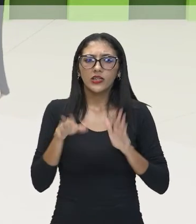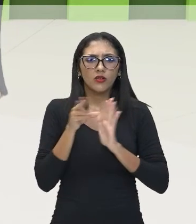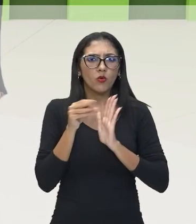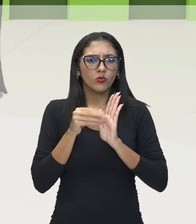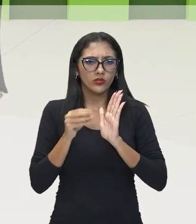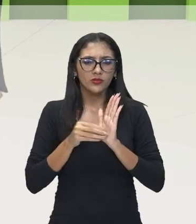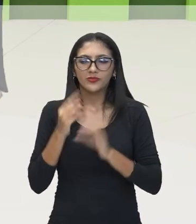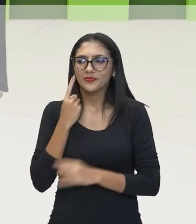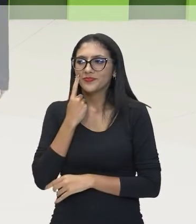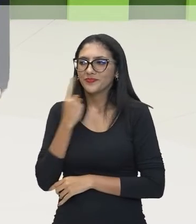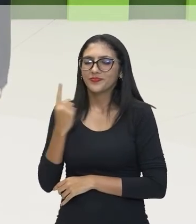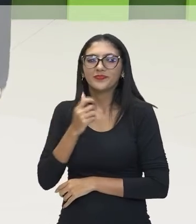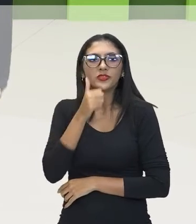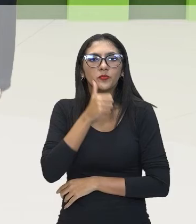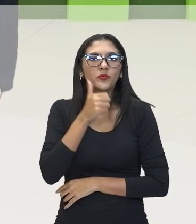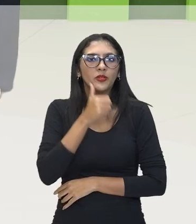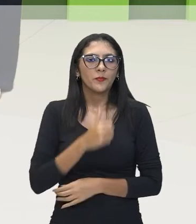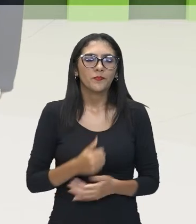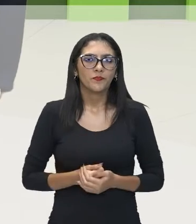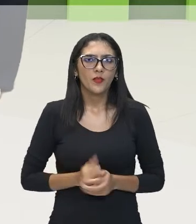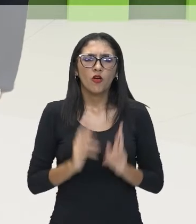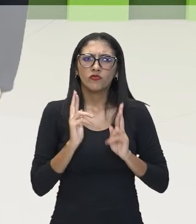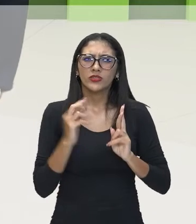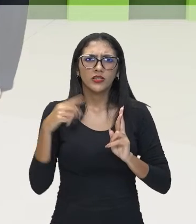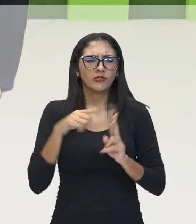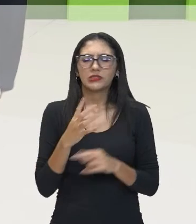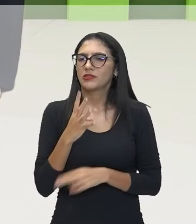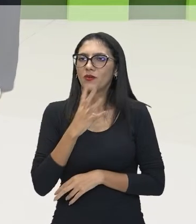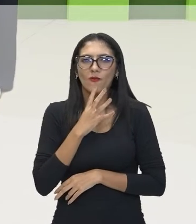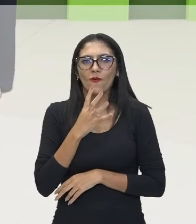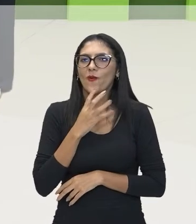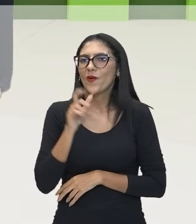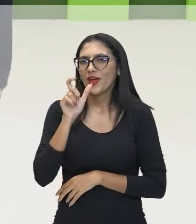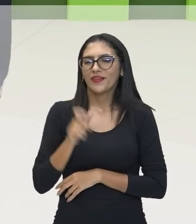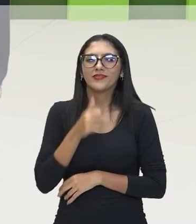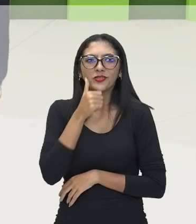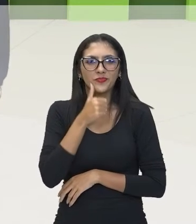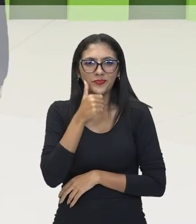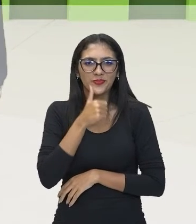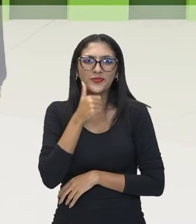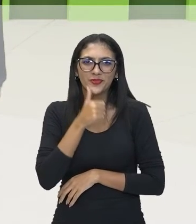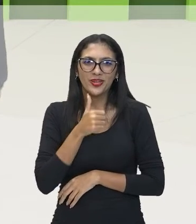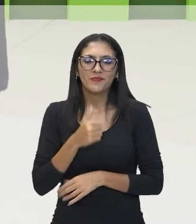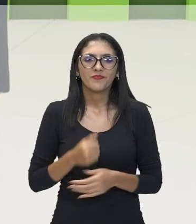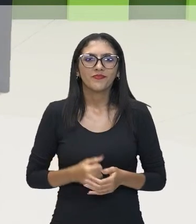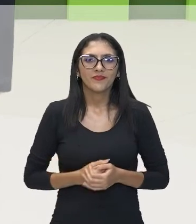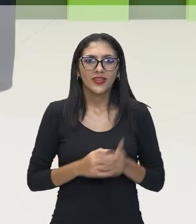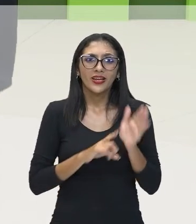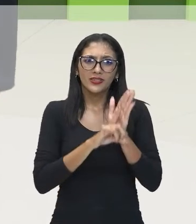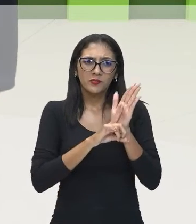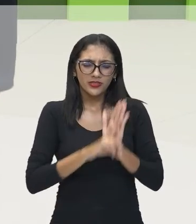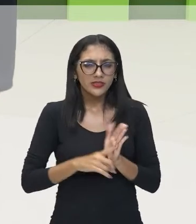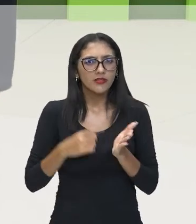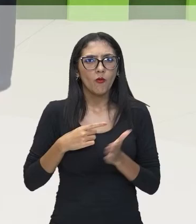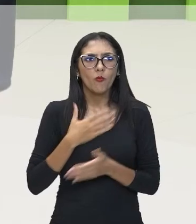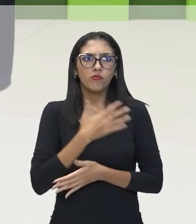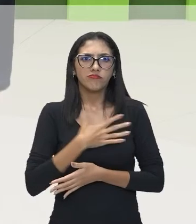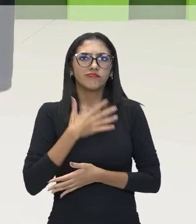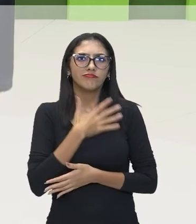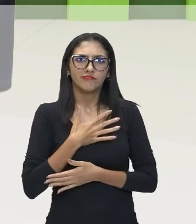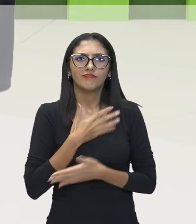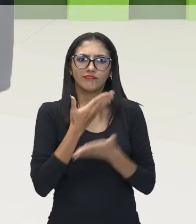Hedy Lamarr. Essa daqui eu tenho certeza que vocês nunca ouviram falar, né? Essa pesquisa foi legal, gostei muito de pesquisar sobre a Hedy